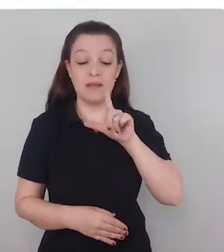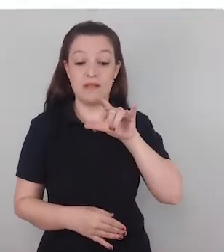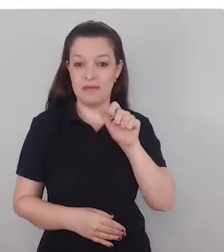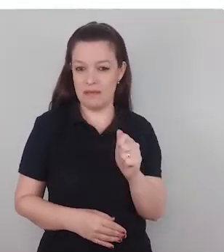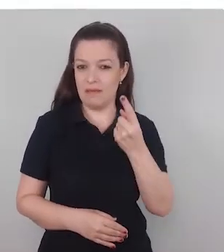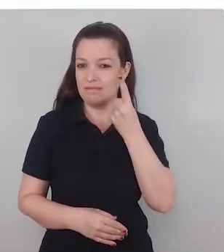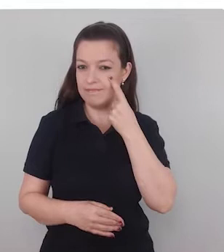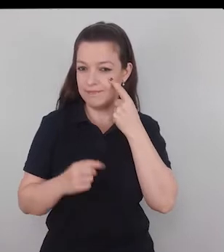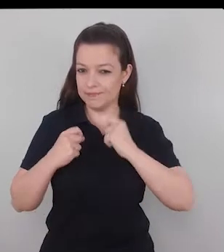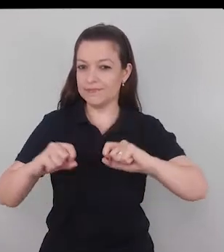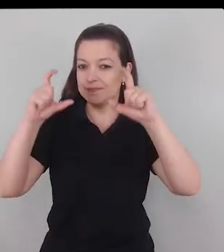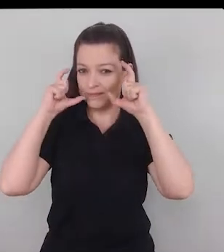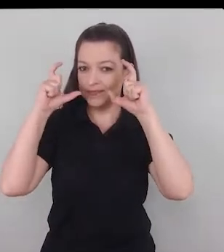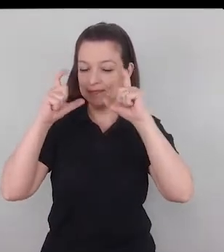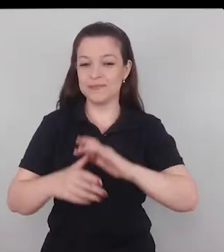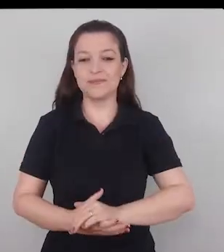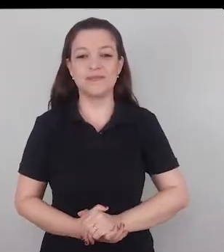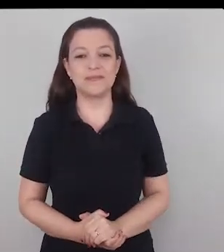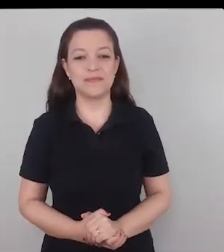Lia. Prestem atenção!